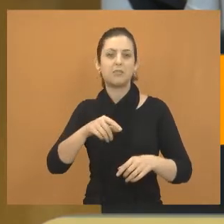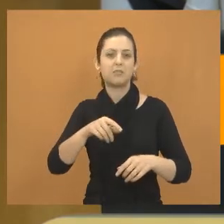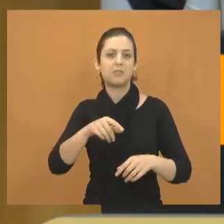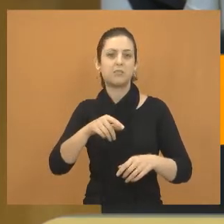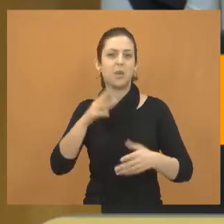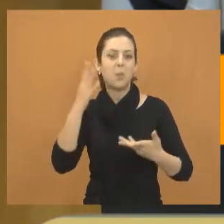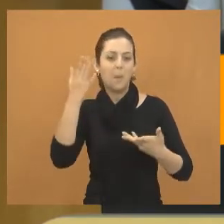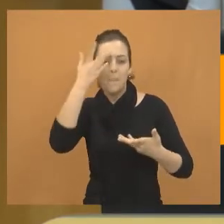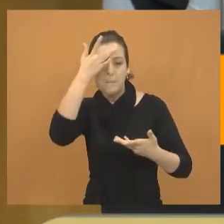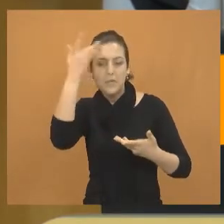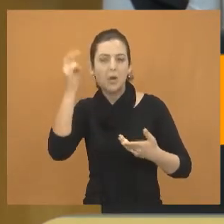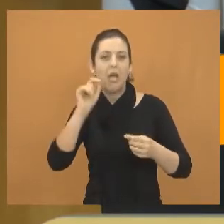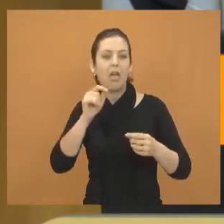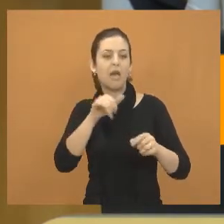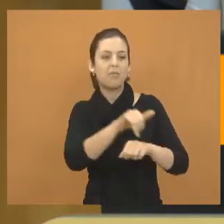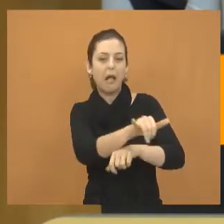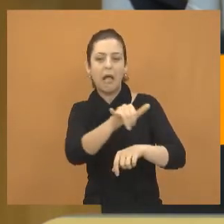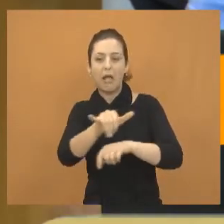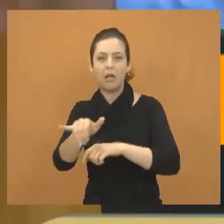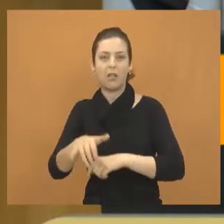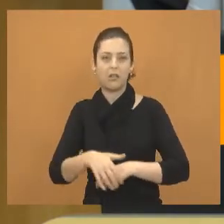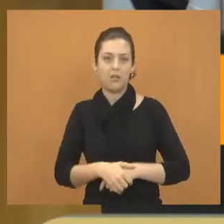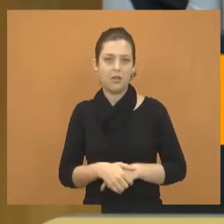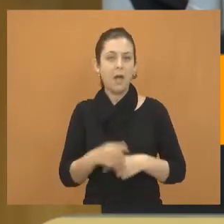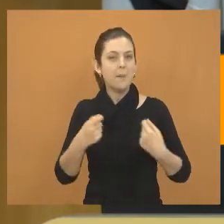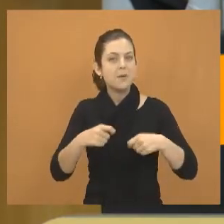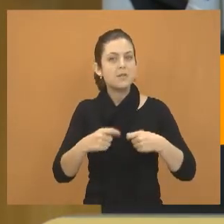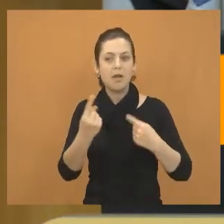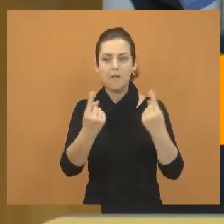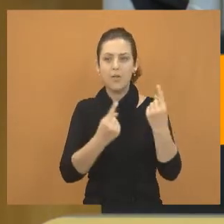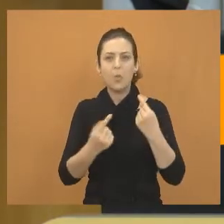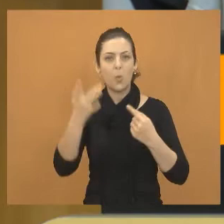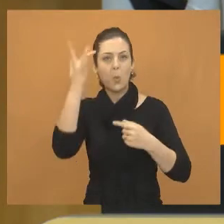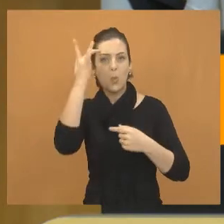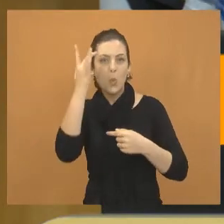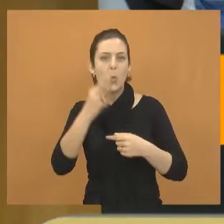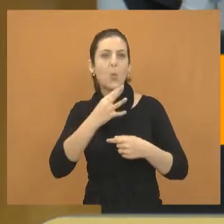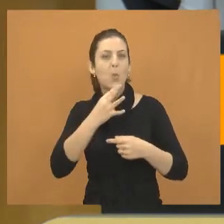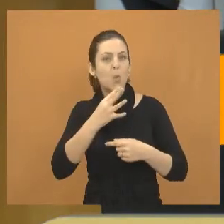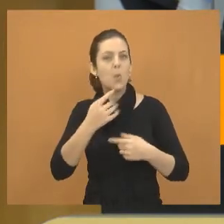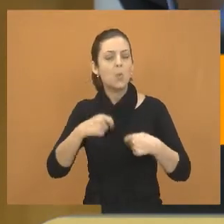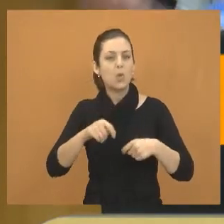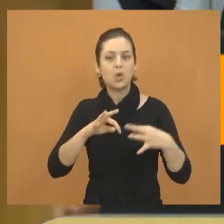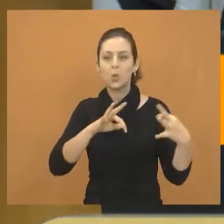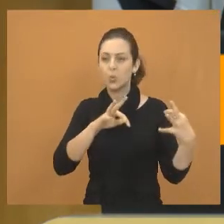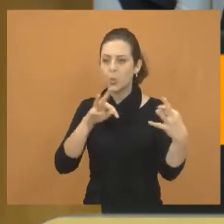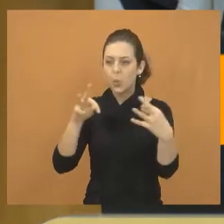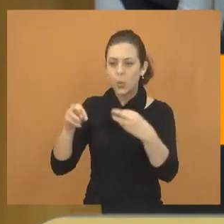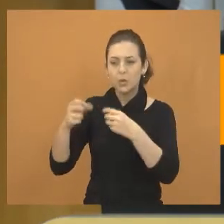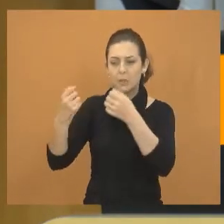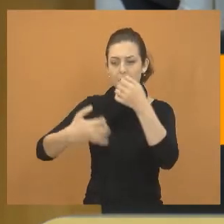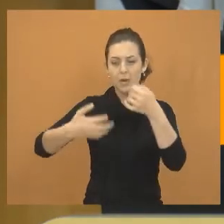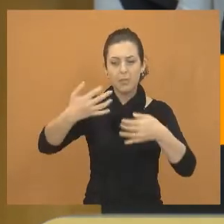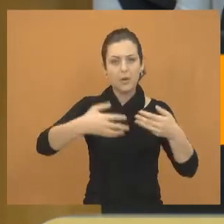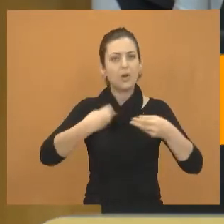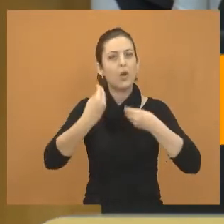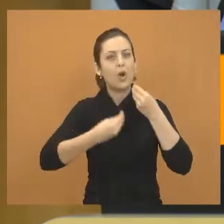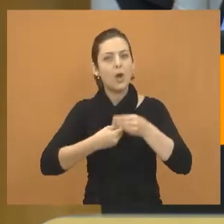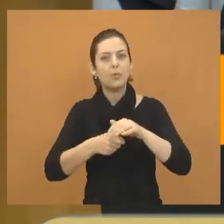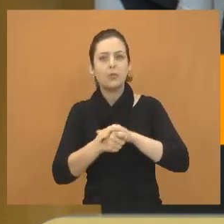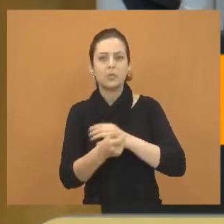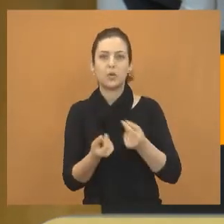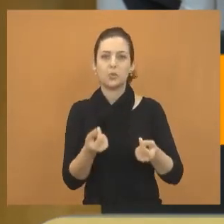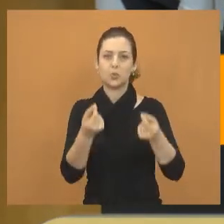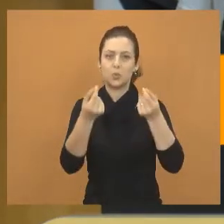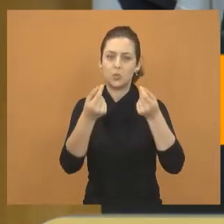de pessoas que querem lá enganar a população. Eu acho que precisa vir um pouco mais aqui, conhecer, para que todos aqui possam explicar como funciona o orçamento.